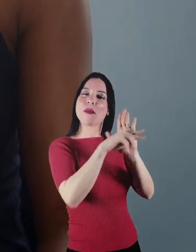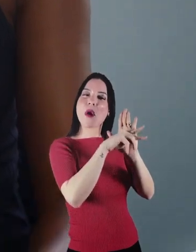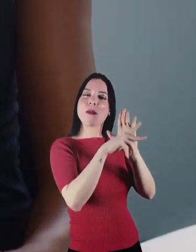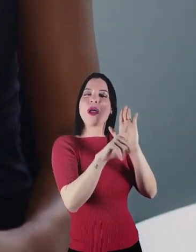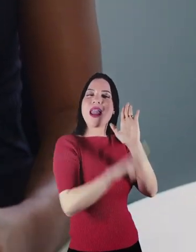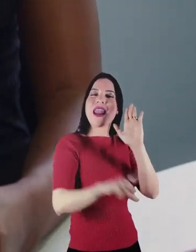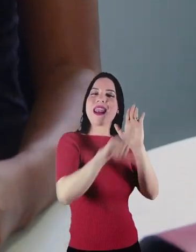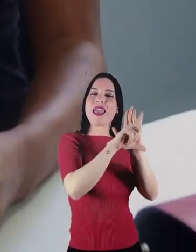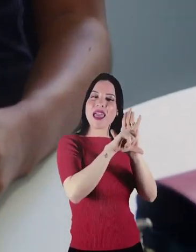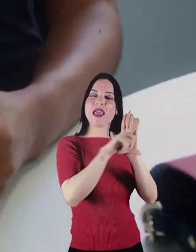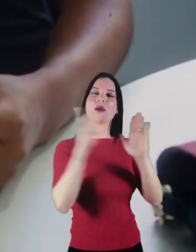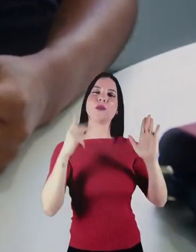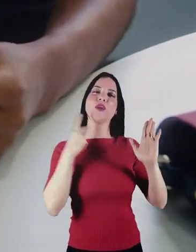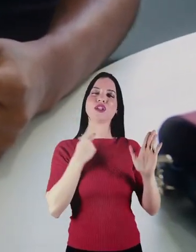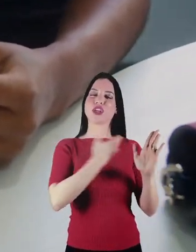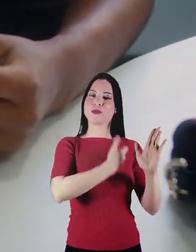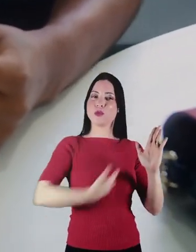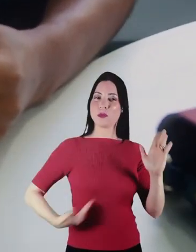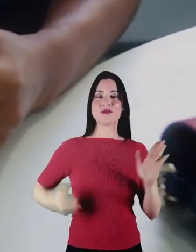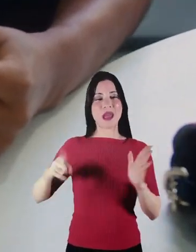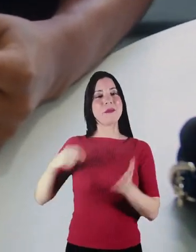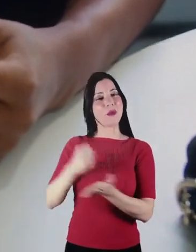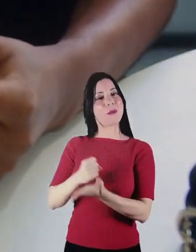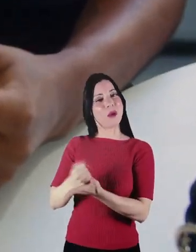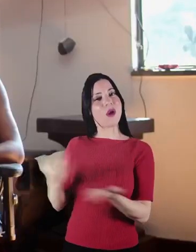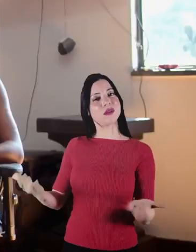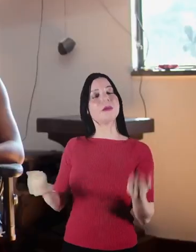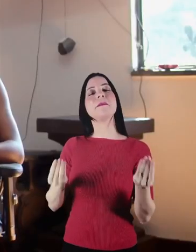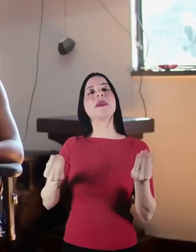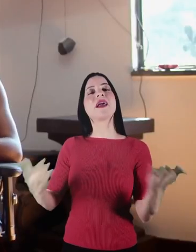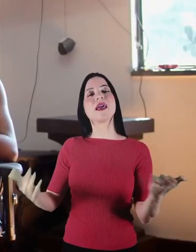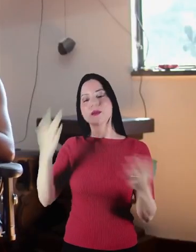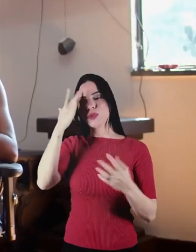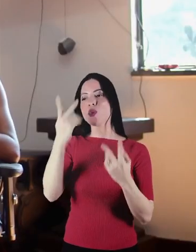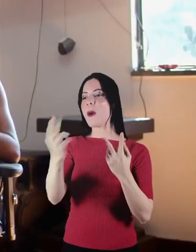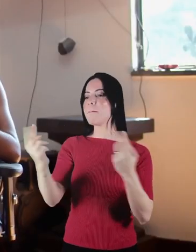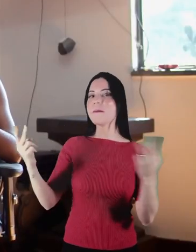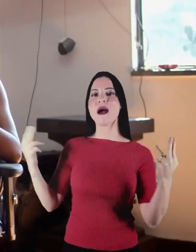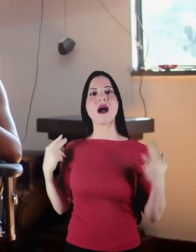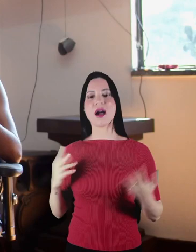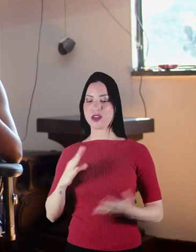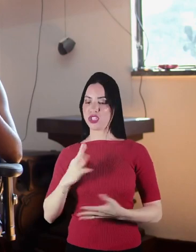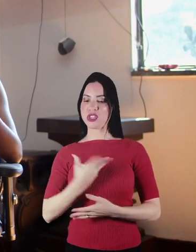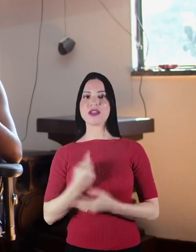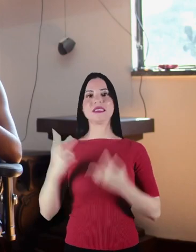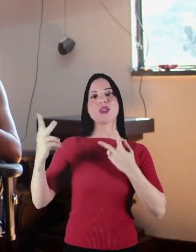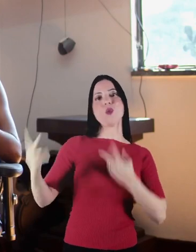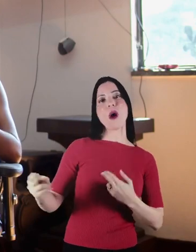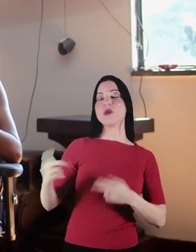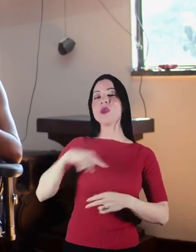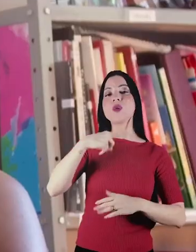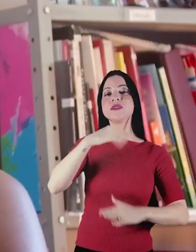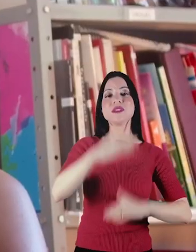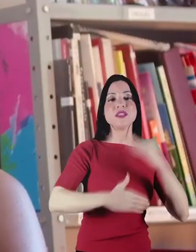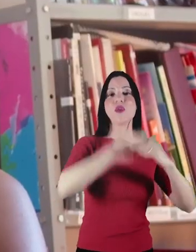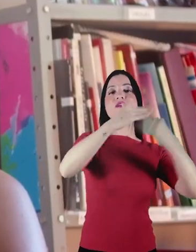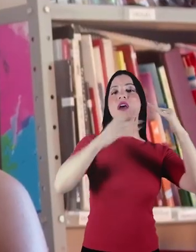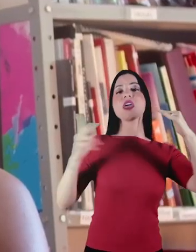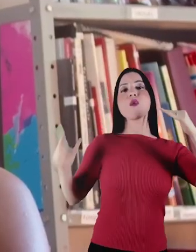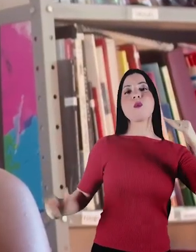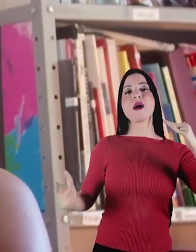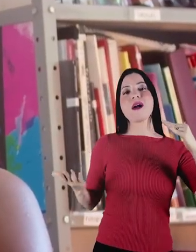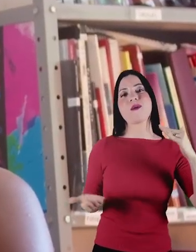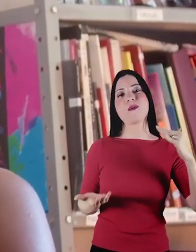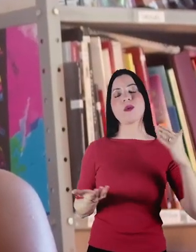para que os meus pares, as pessoas iguais a mim, não chegassem aonde eu consegui chegar. E eu